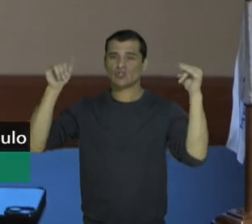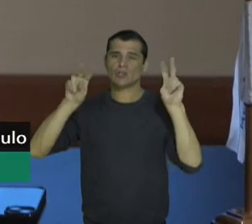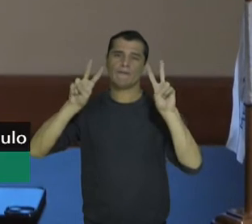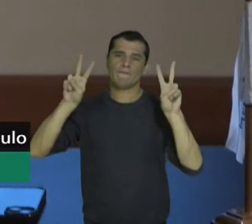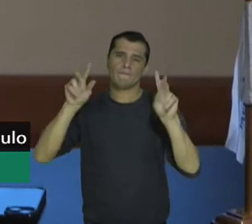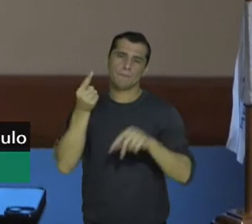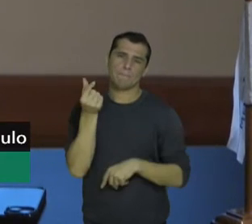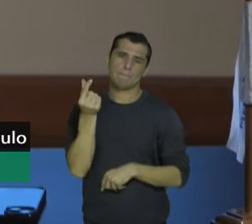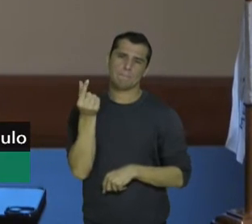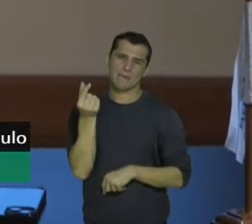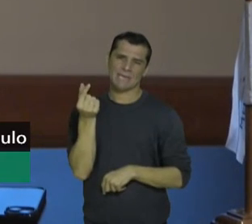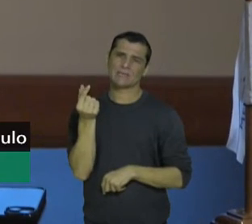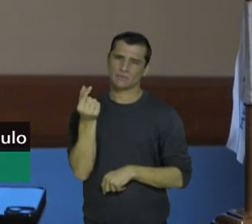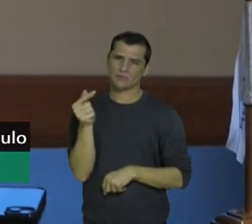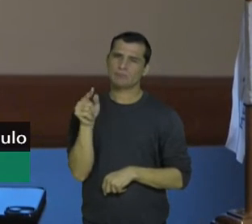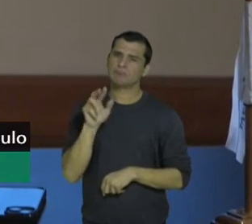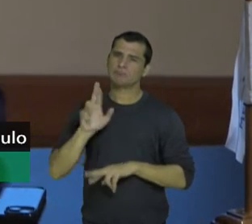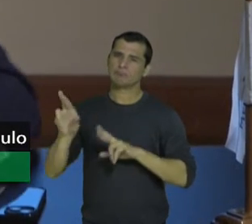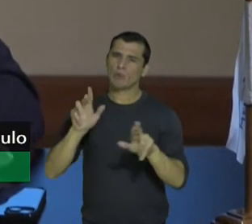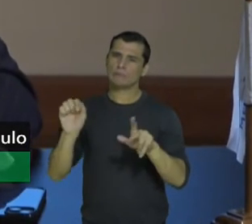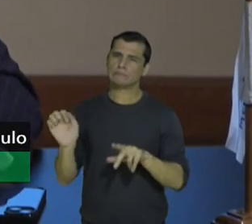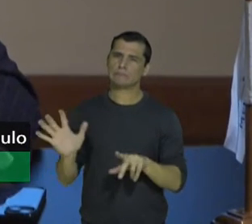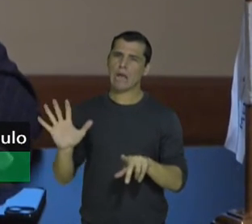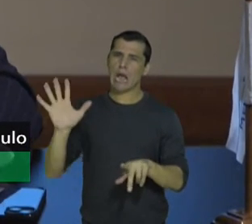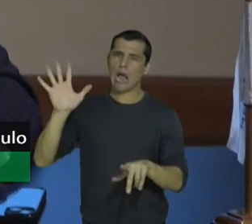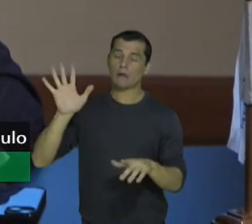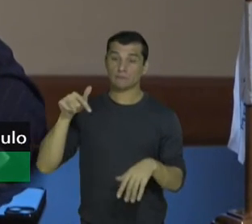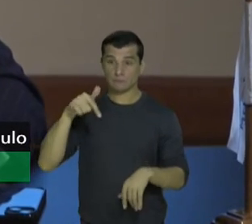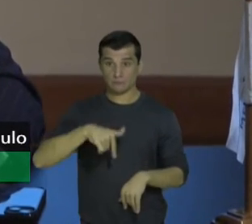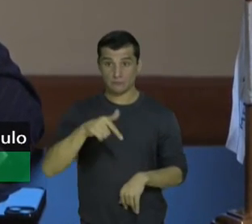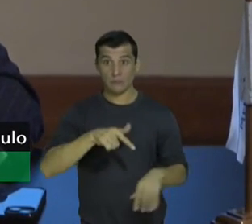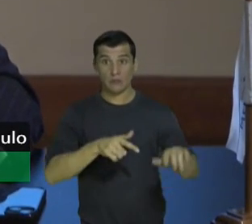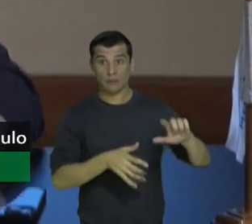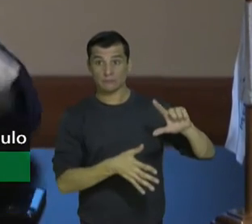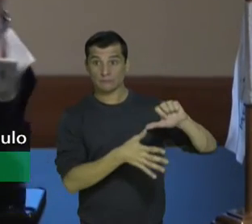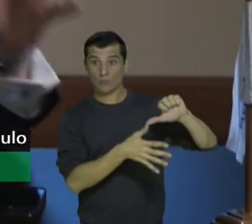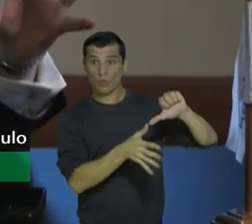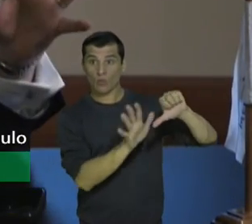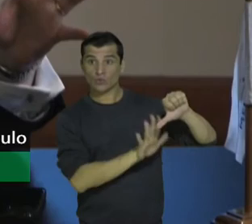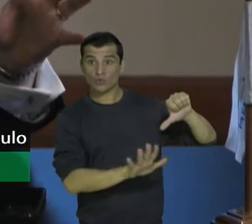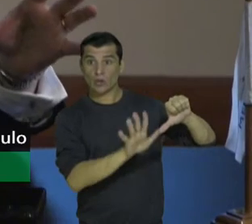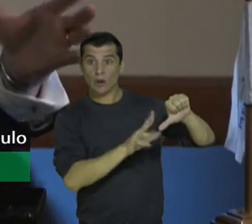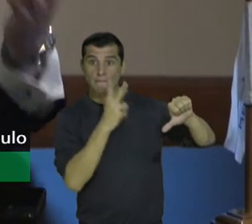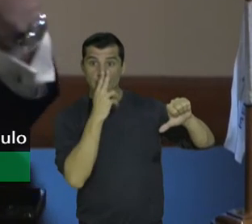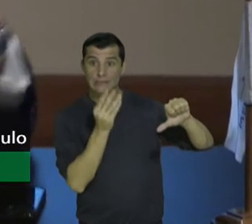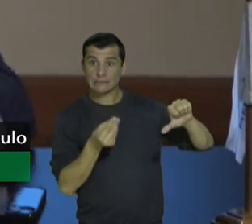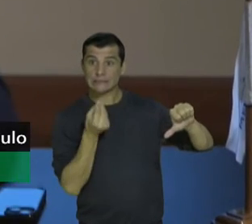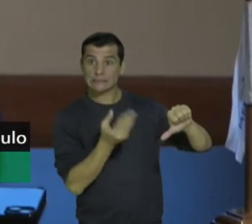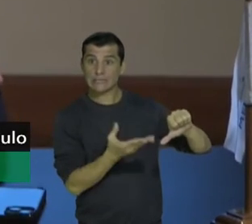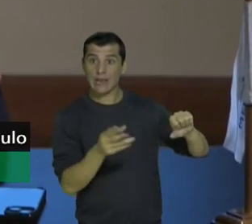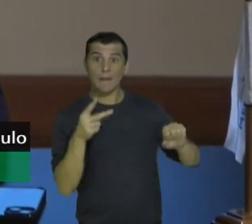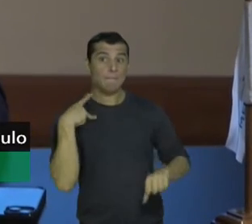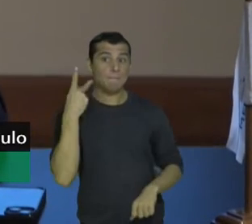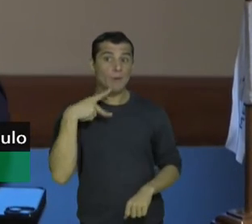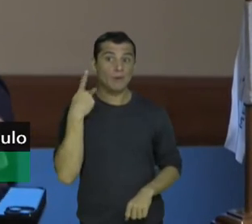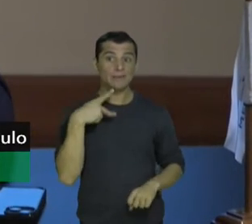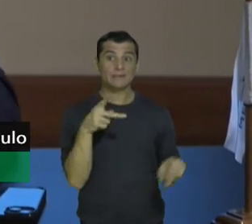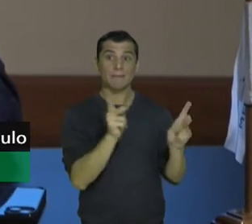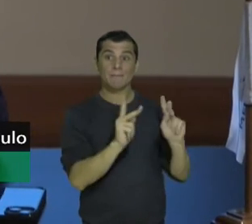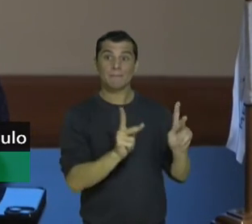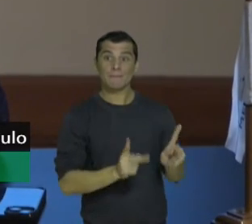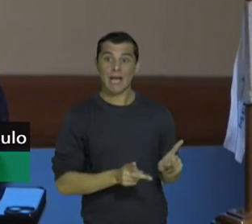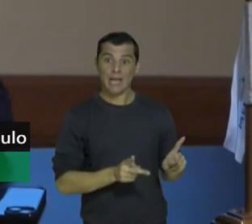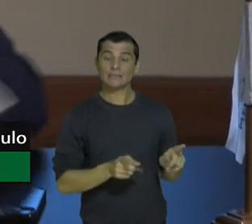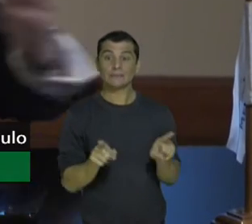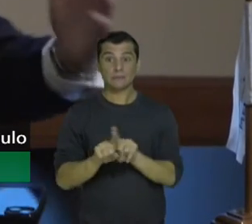numa área num subcontinente em que a paz é muito relevante isso do ponto de vista político do ponto de vista humano é o